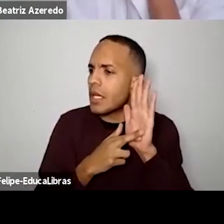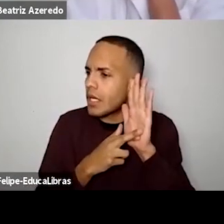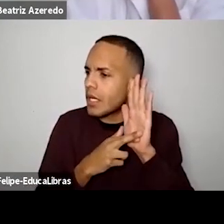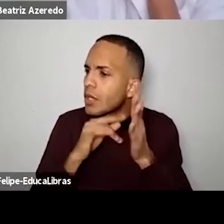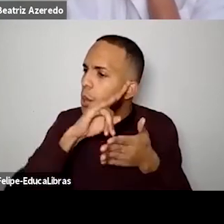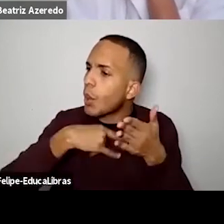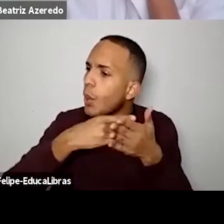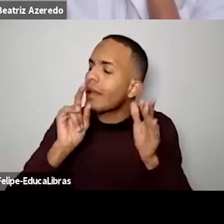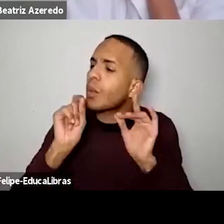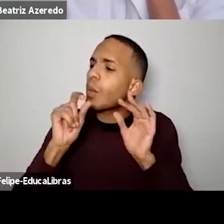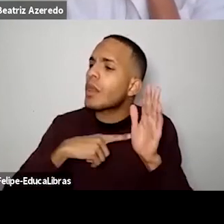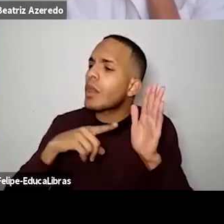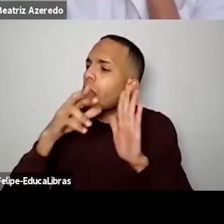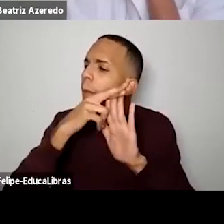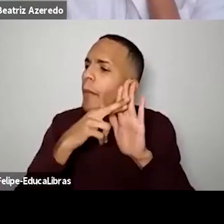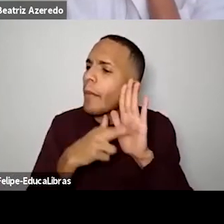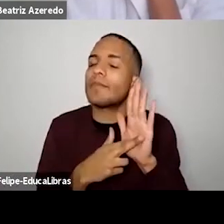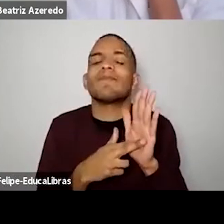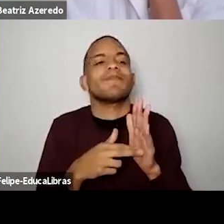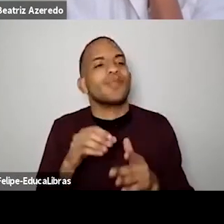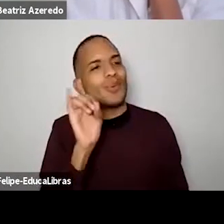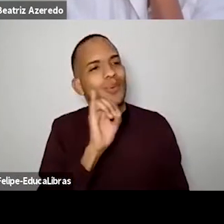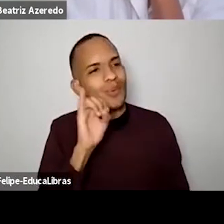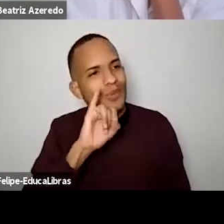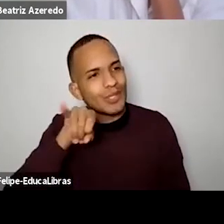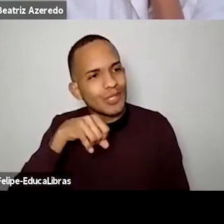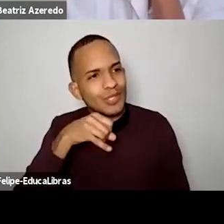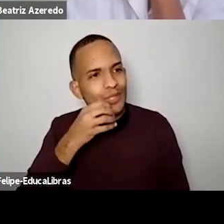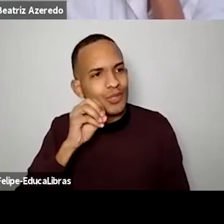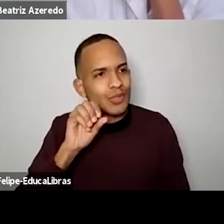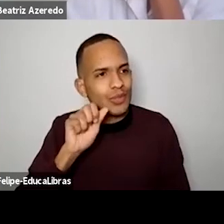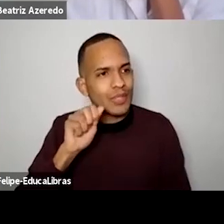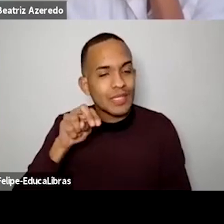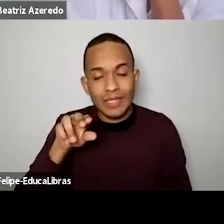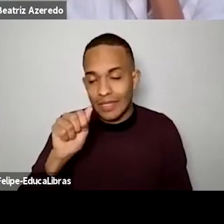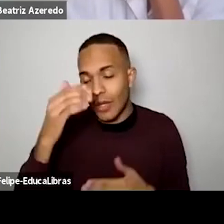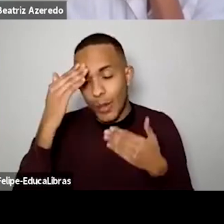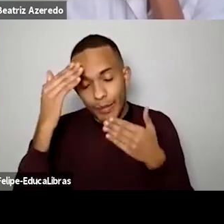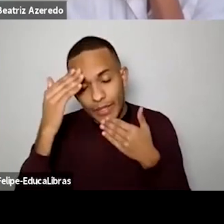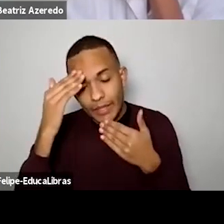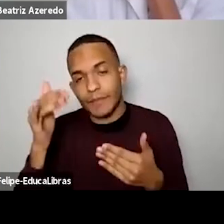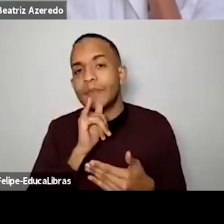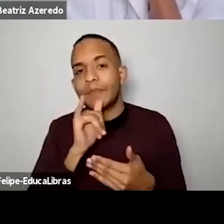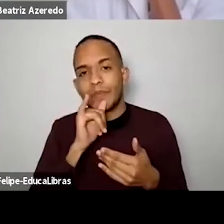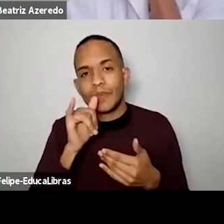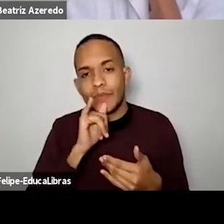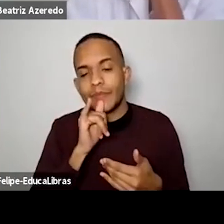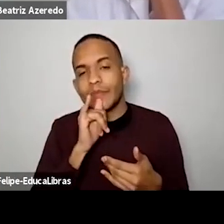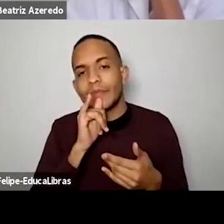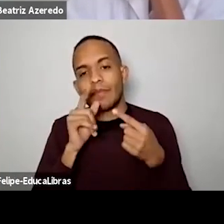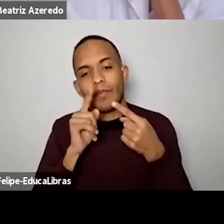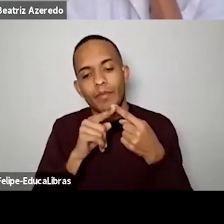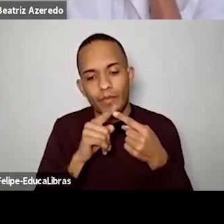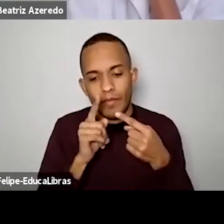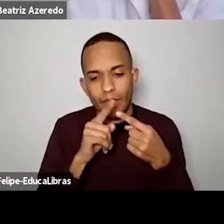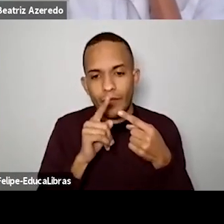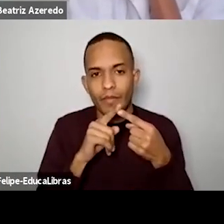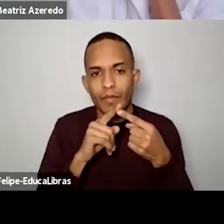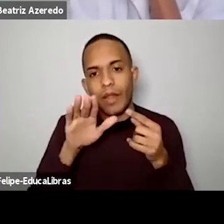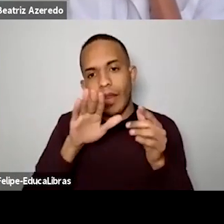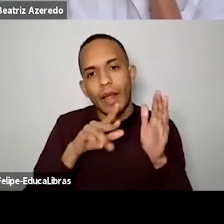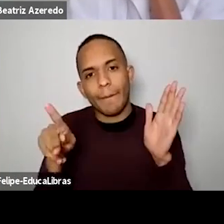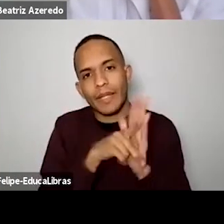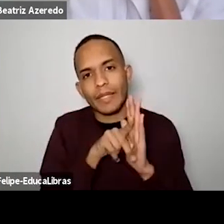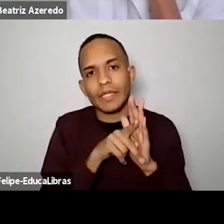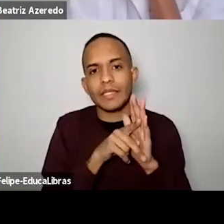te brilha os olhos? Oi, Joana, obrigada. Bom, eu uso dois chapéus, né? Um é o da editora MOL, que é uma editora